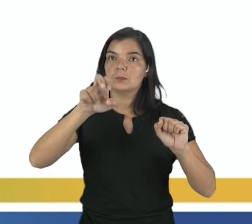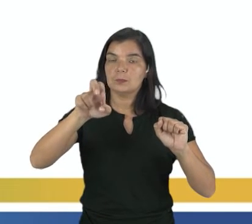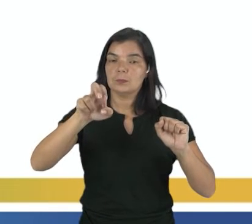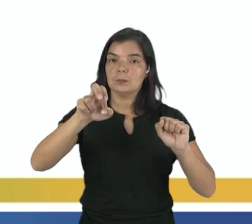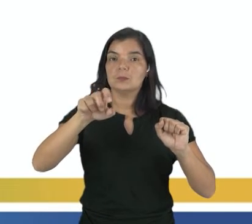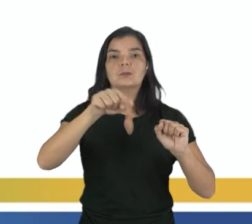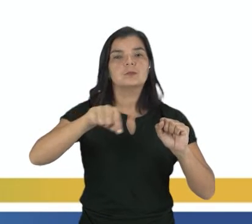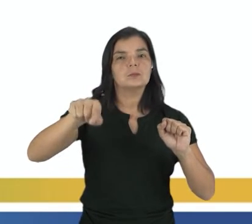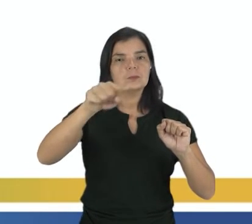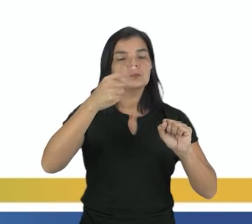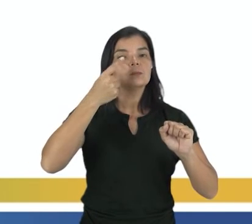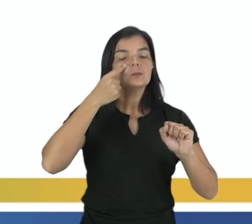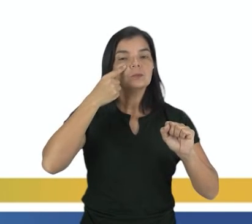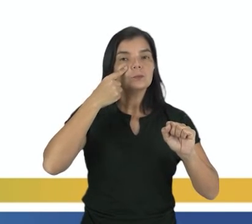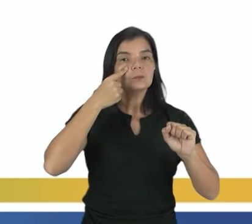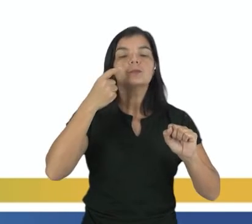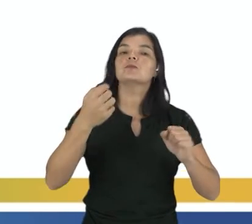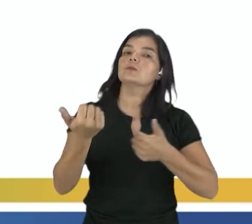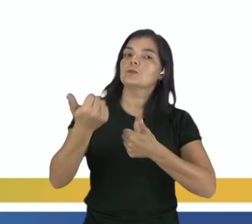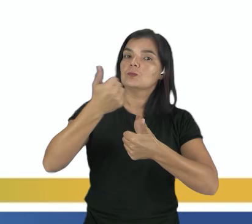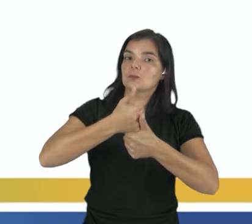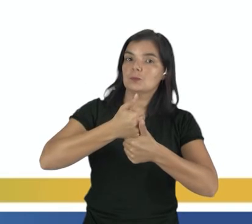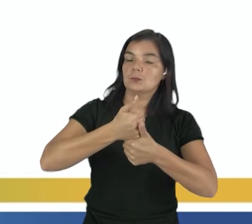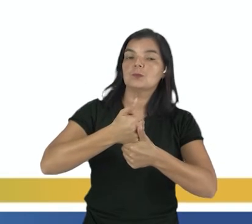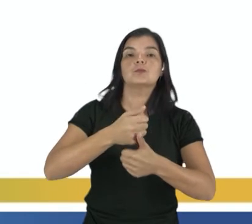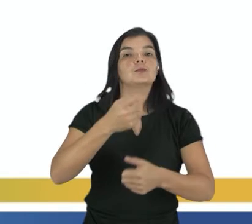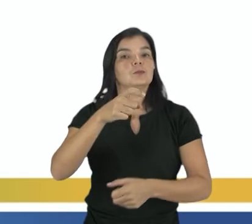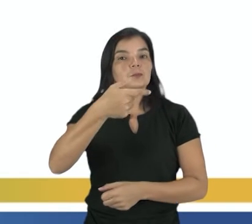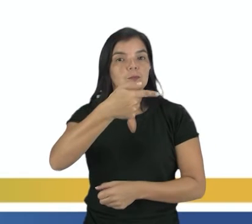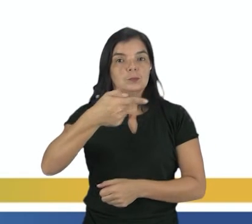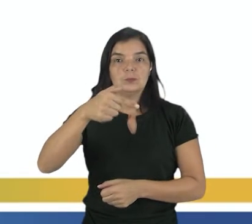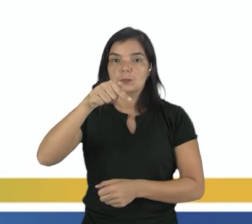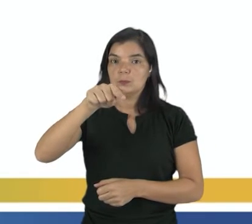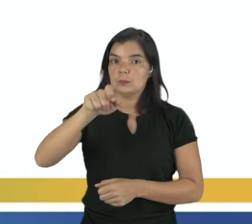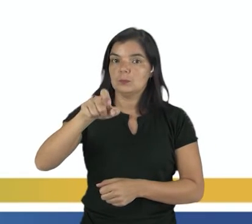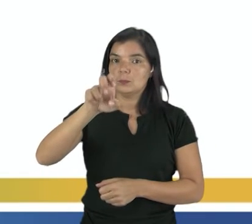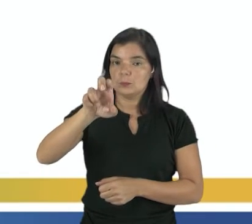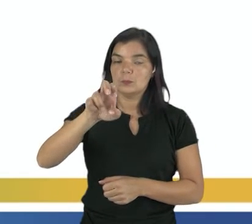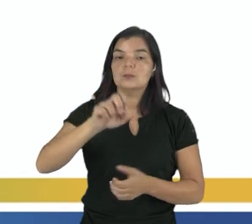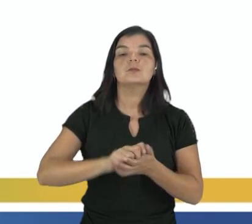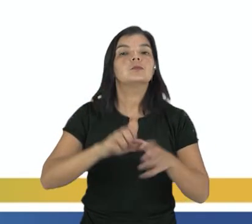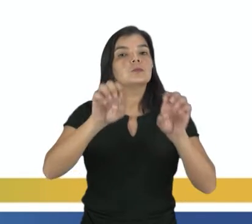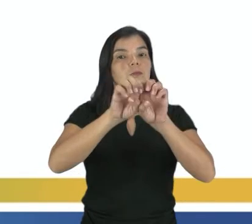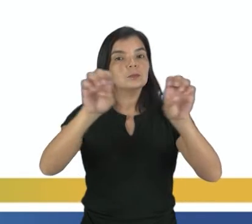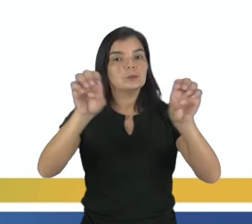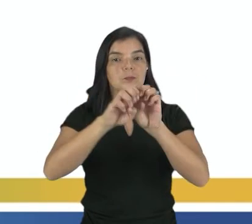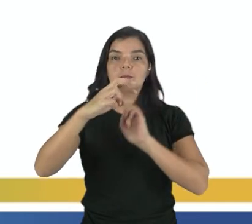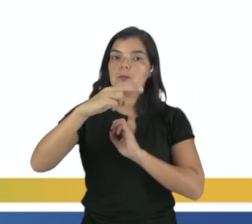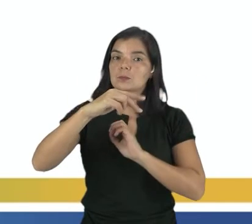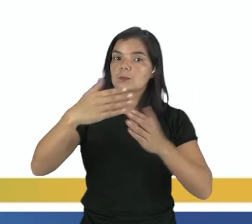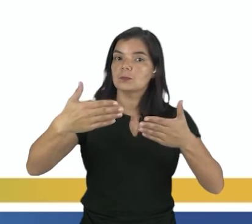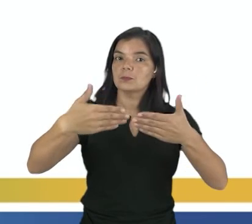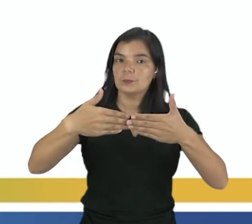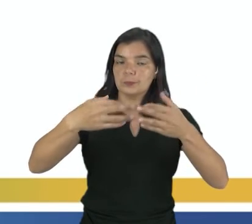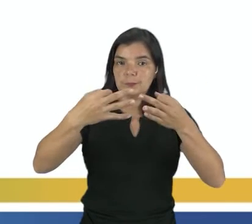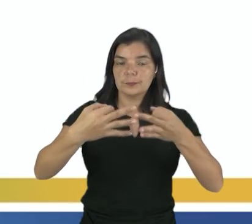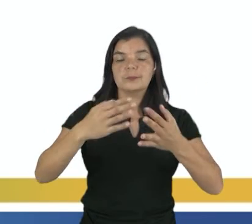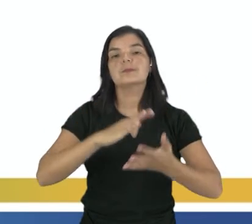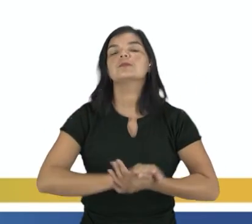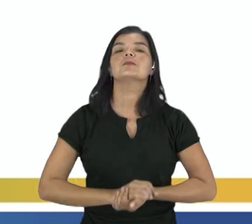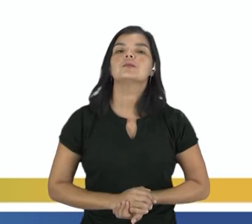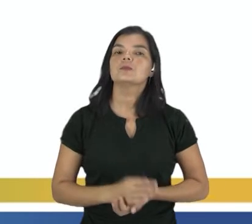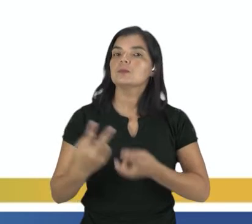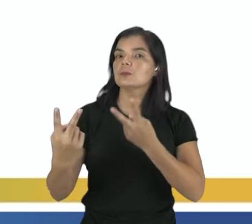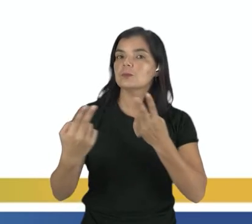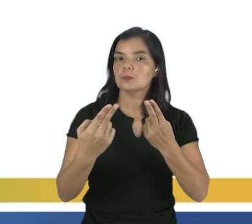se você jogar o x substituir X por menos 7,5 a equação vira uma igualdade fechada certo